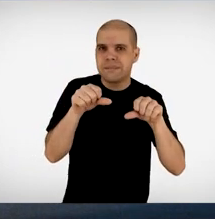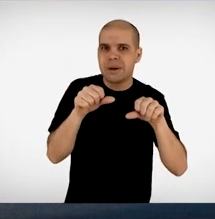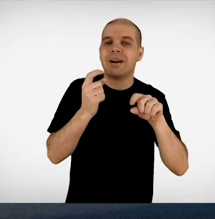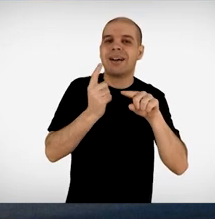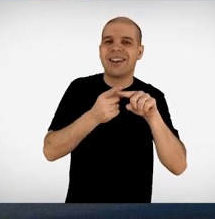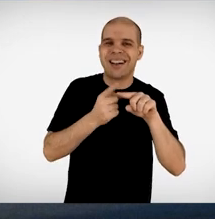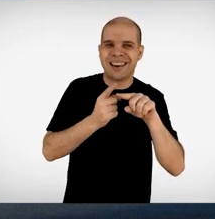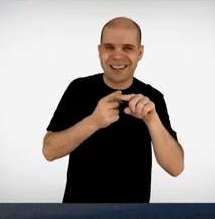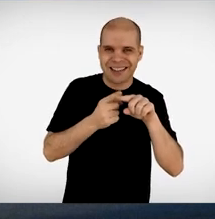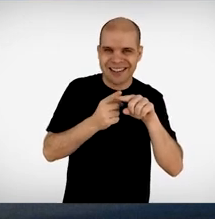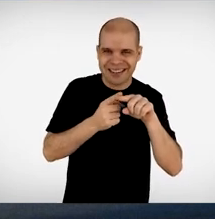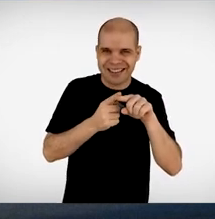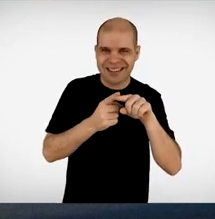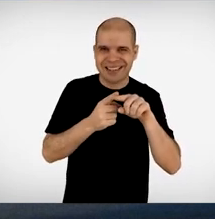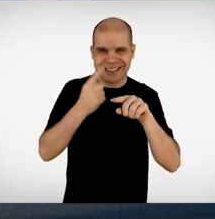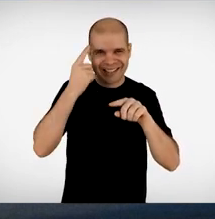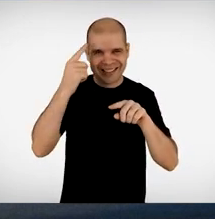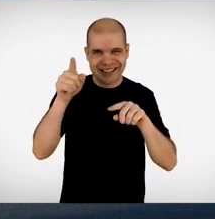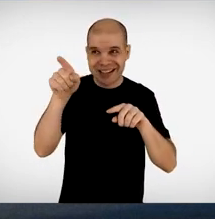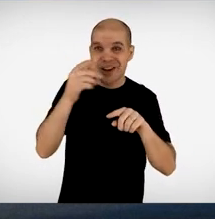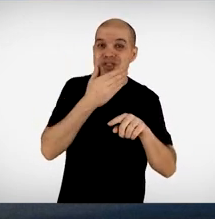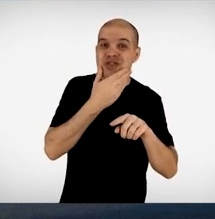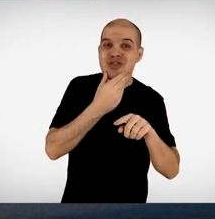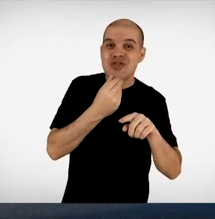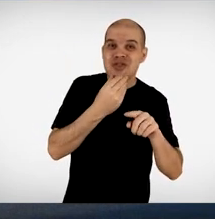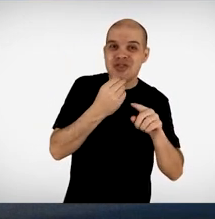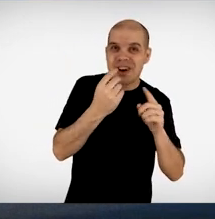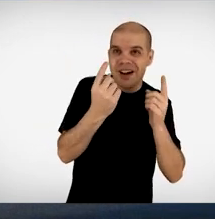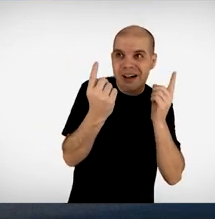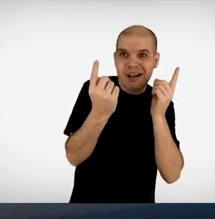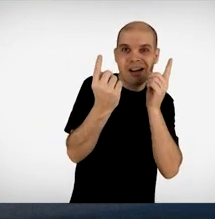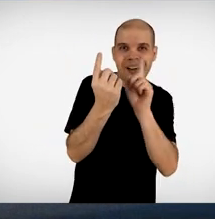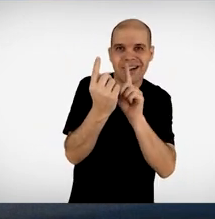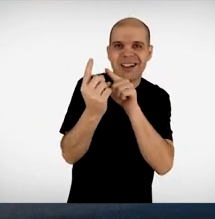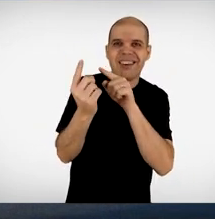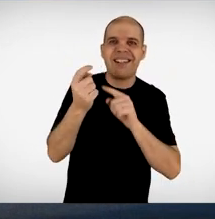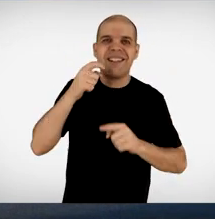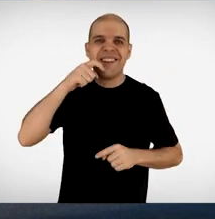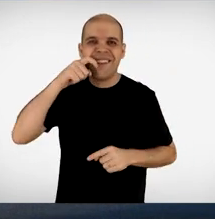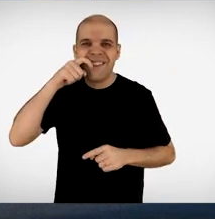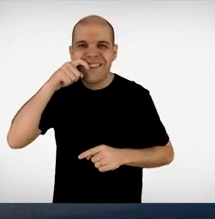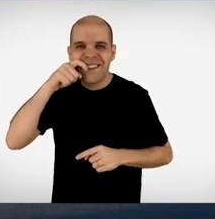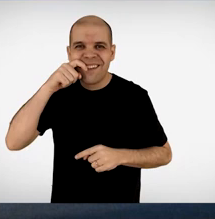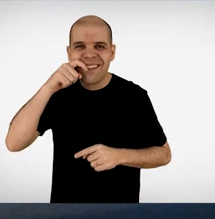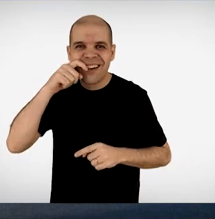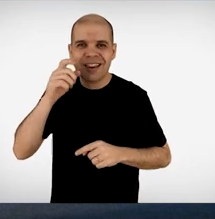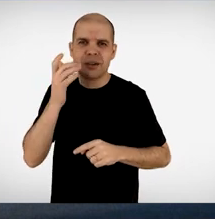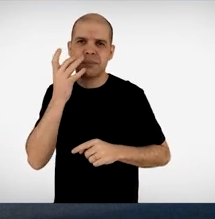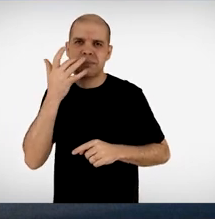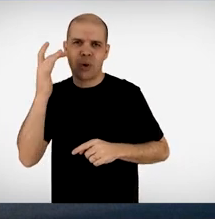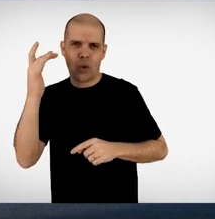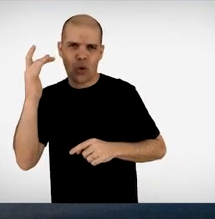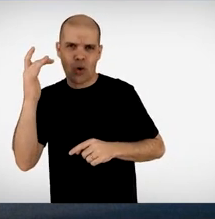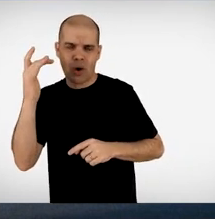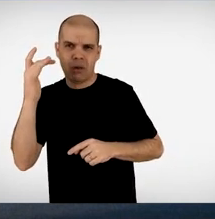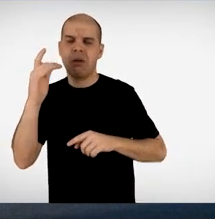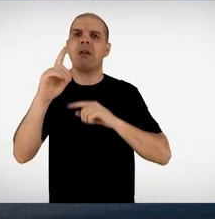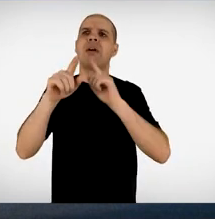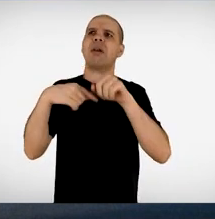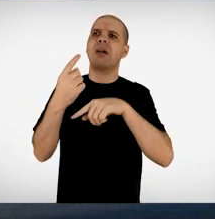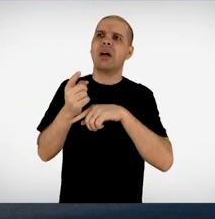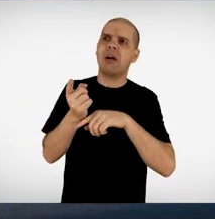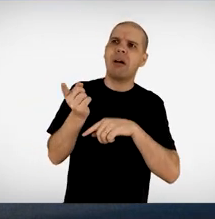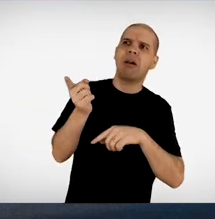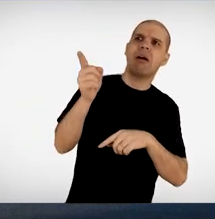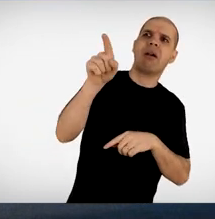mas verbalmente. Né? Então, ela está saindo com o cara lá de um dente dourado, uma cara meio de neonazista, e aí ela dá em cima do